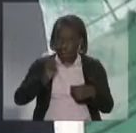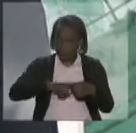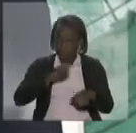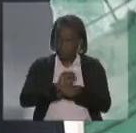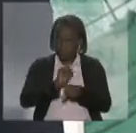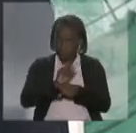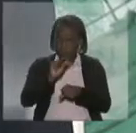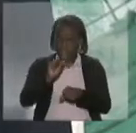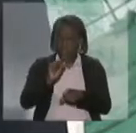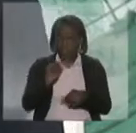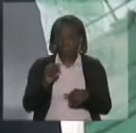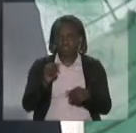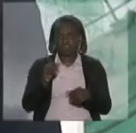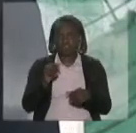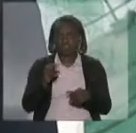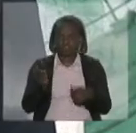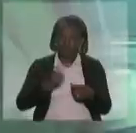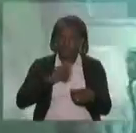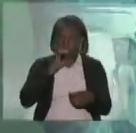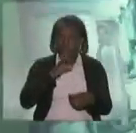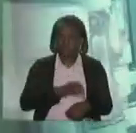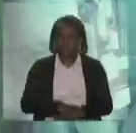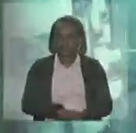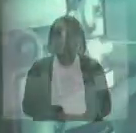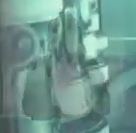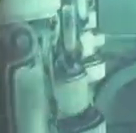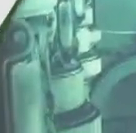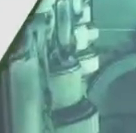eu vou chamar o intervalo rapidinho a gente volta já